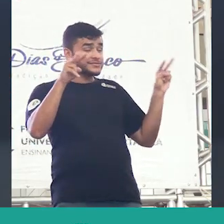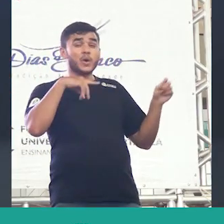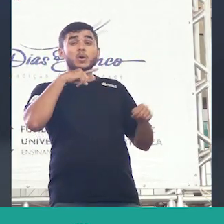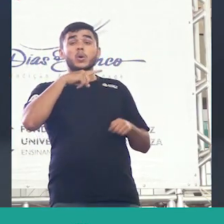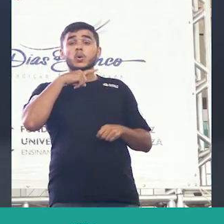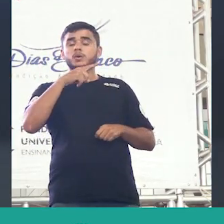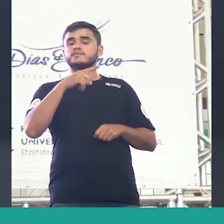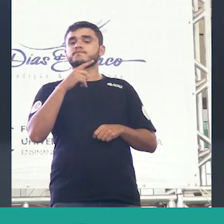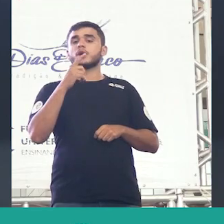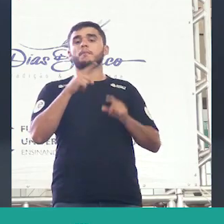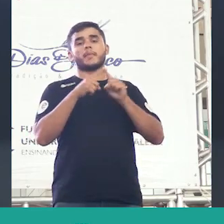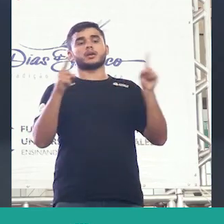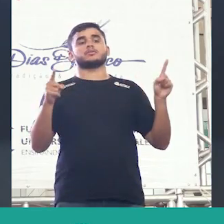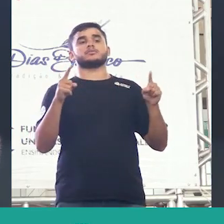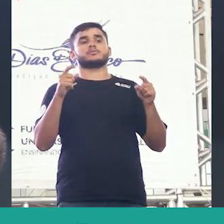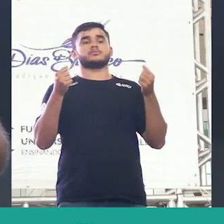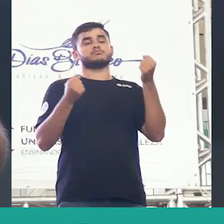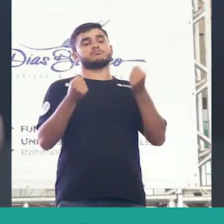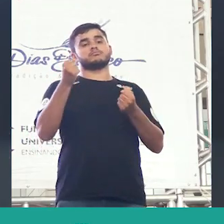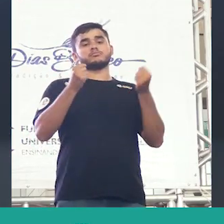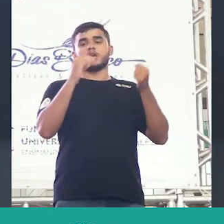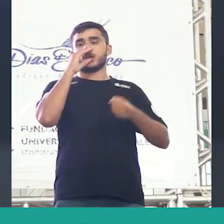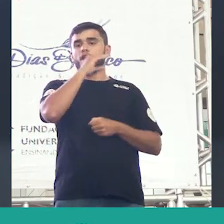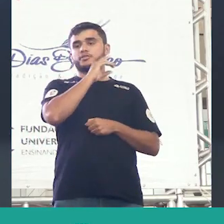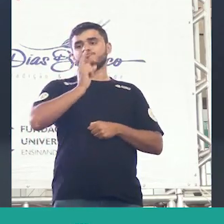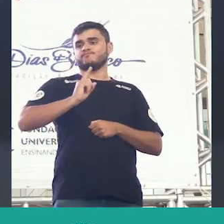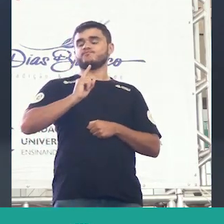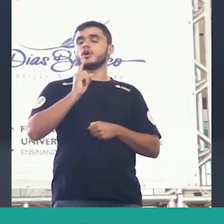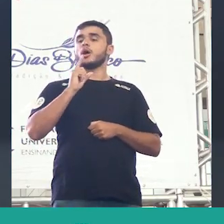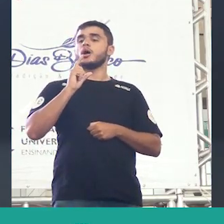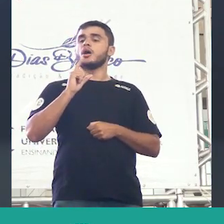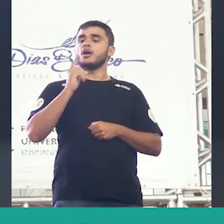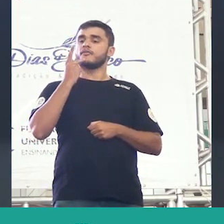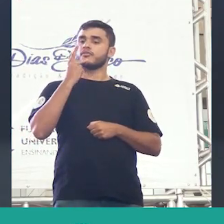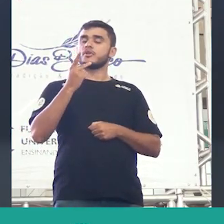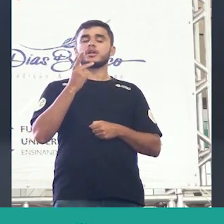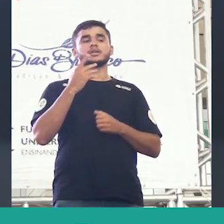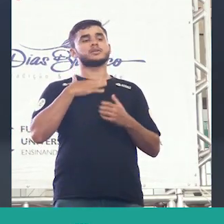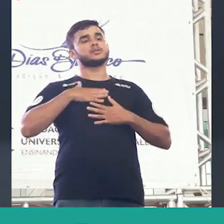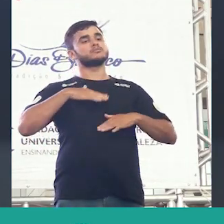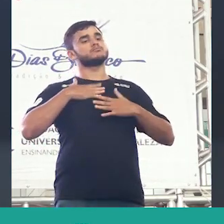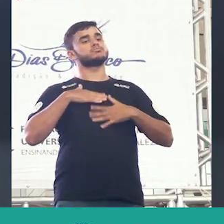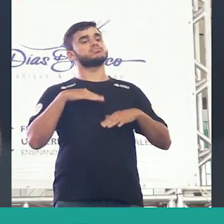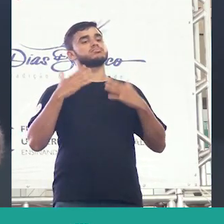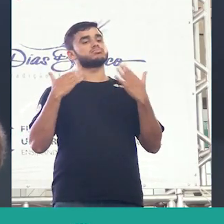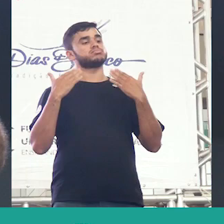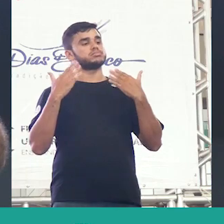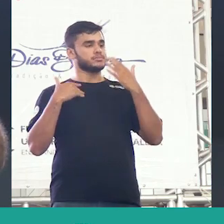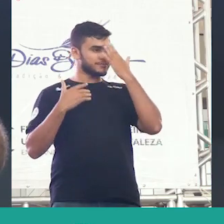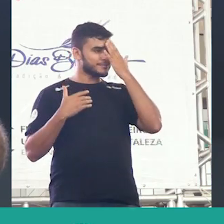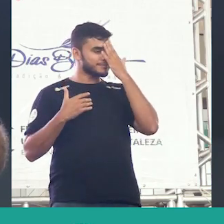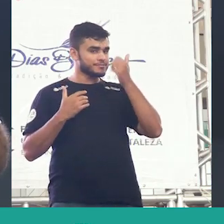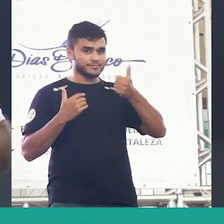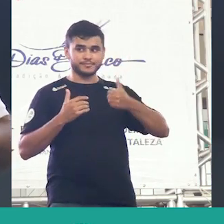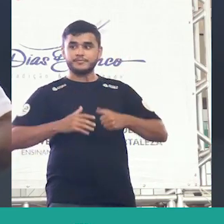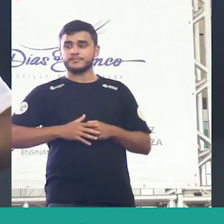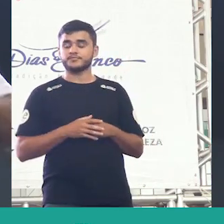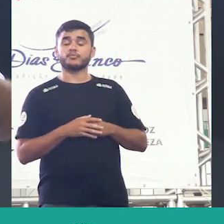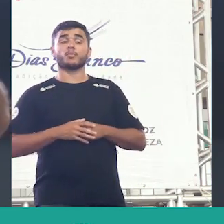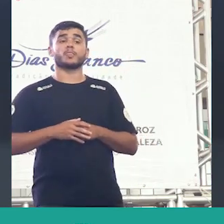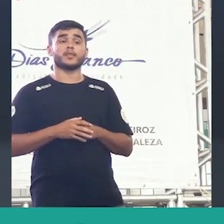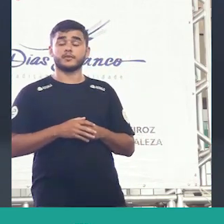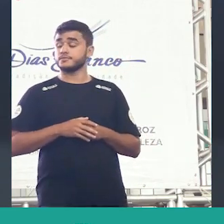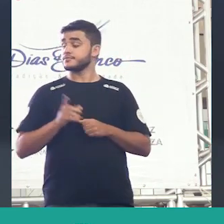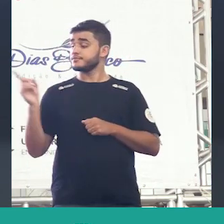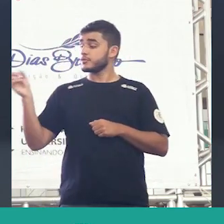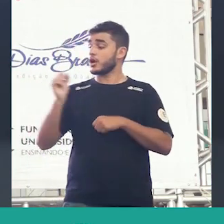visualização eu vou ter, em compensação, menos quente fica no interior do meu carro. Vocês estão me entendendo ou não? Beleza? Então